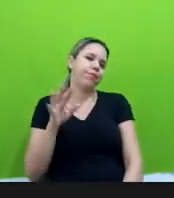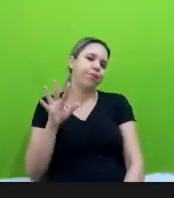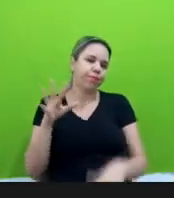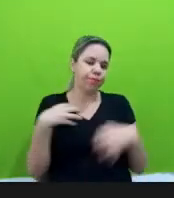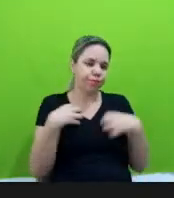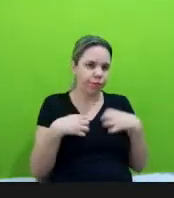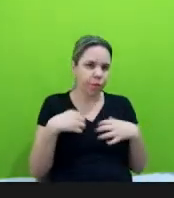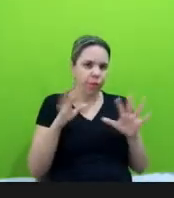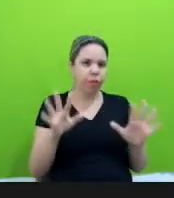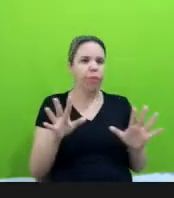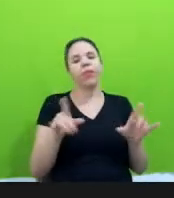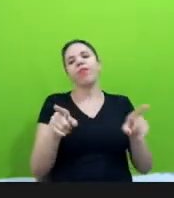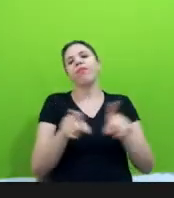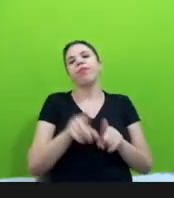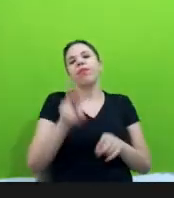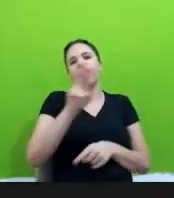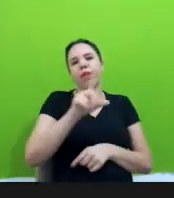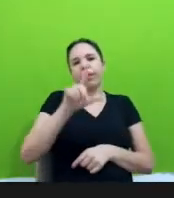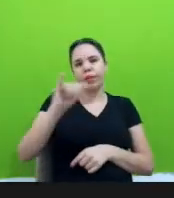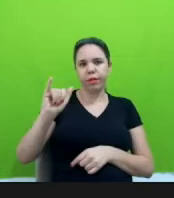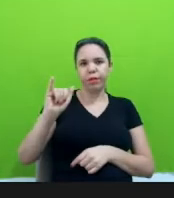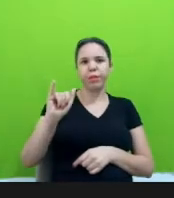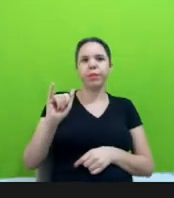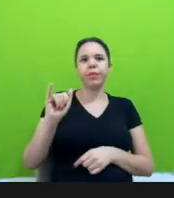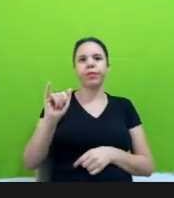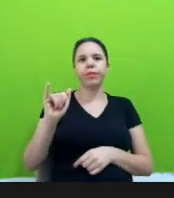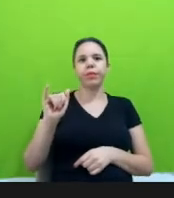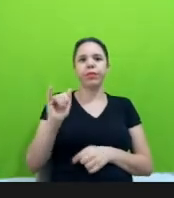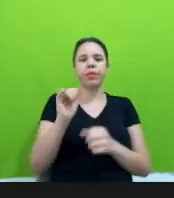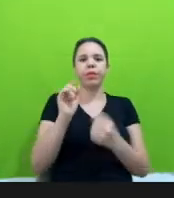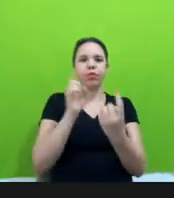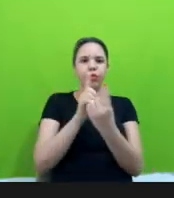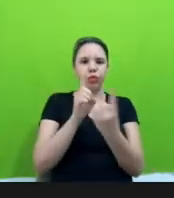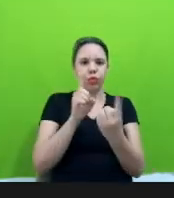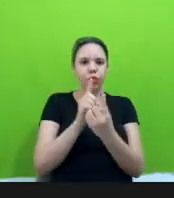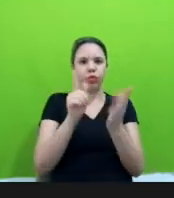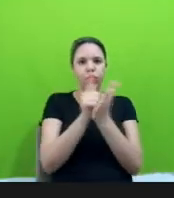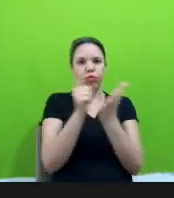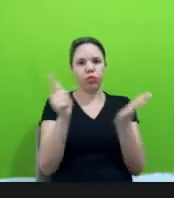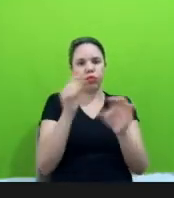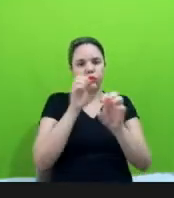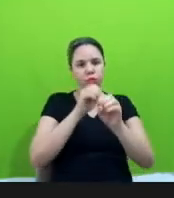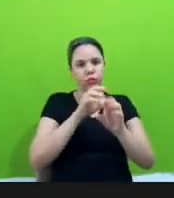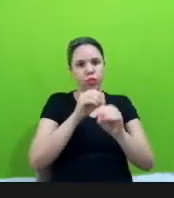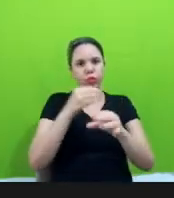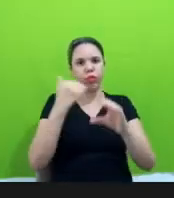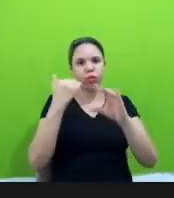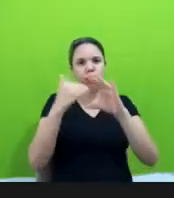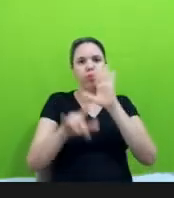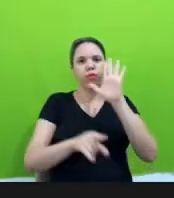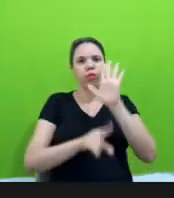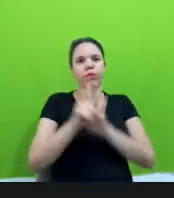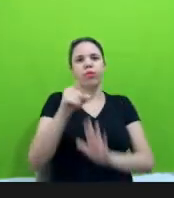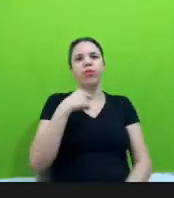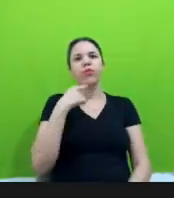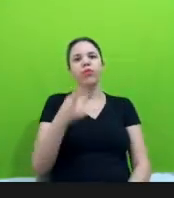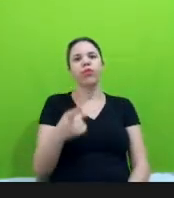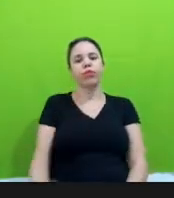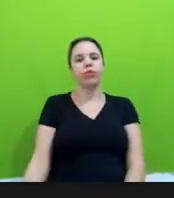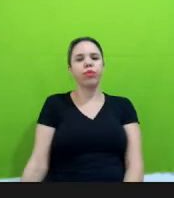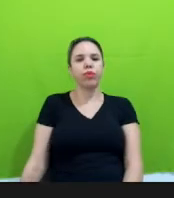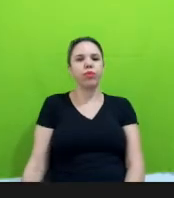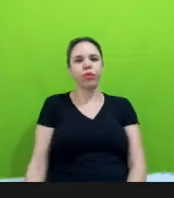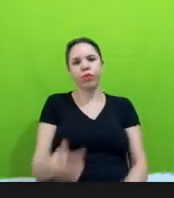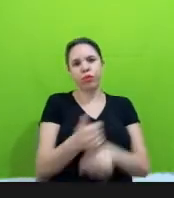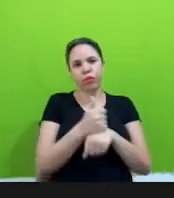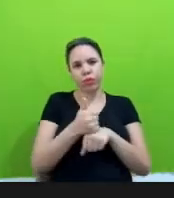E também sobre o uso da LAI na área de cobertura jornalística de educação, mande sua pergunta, porque a gente tem um time de